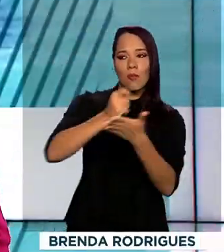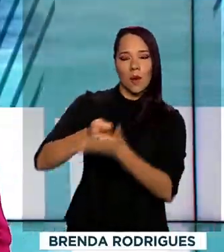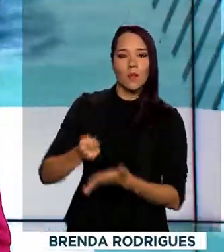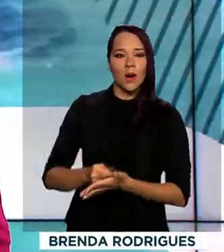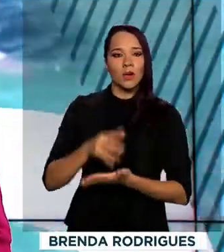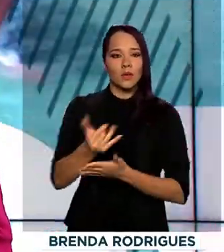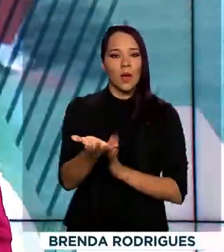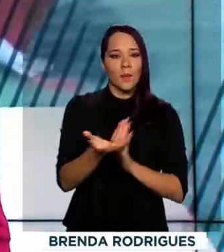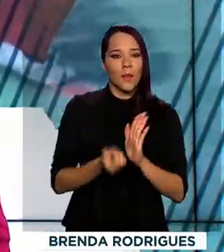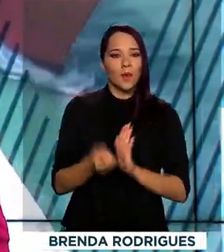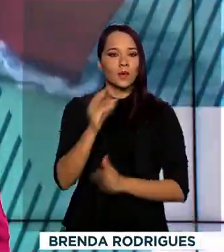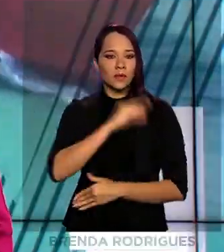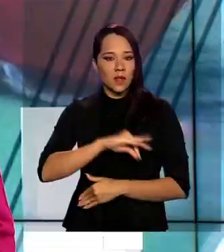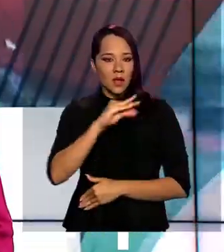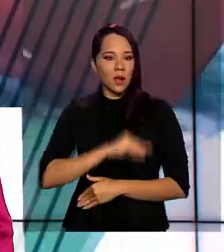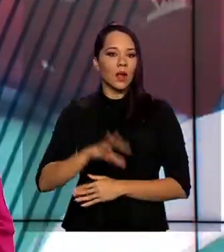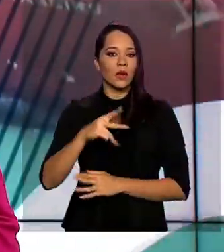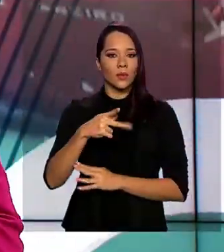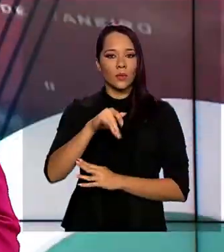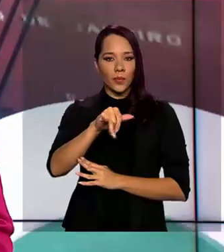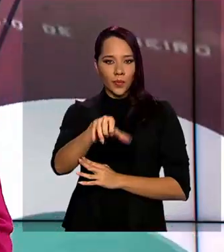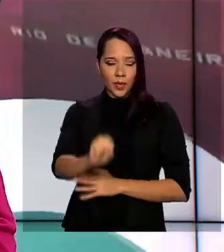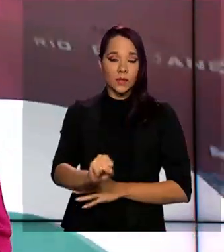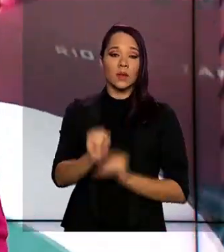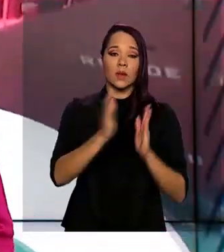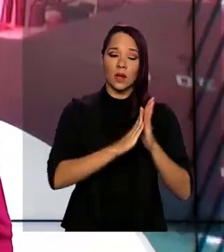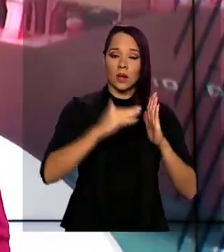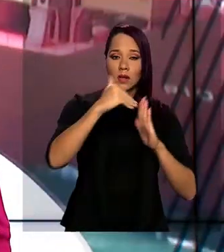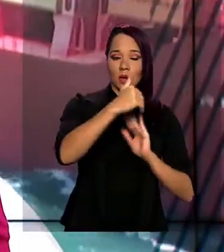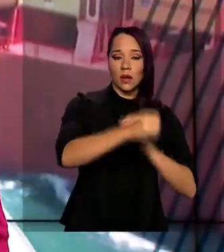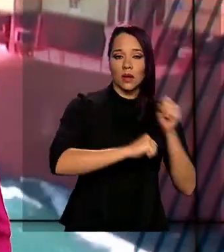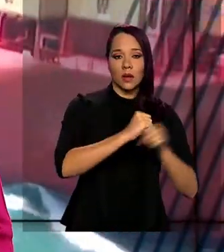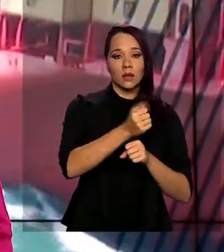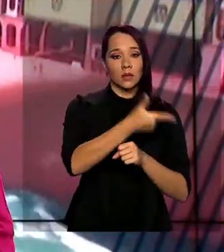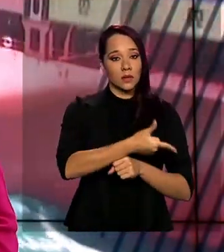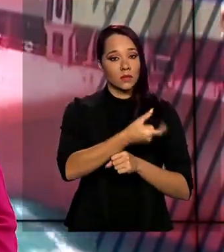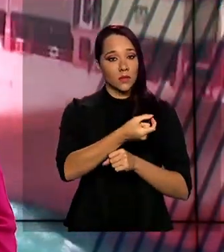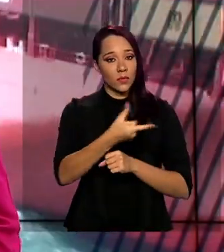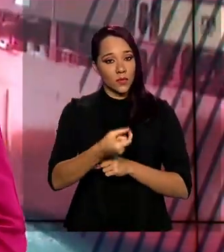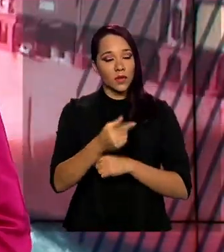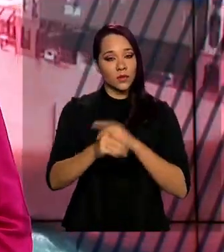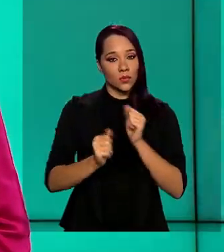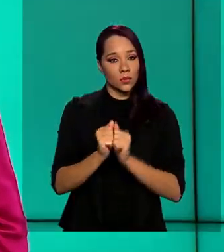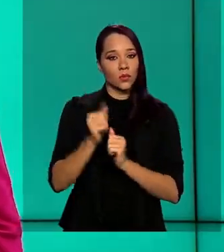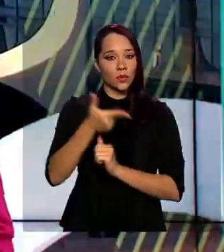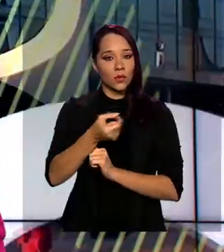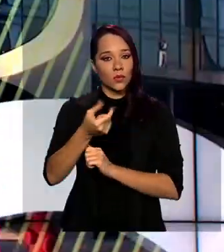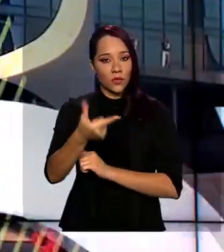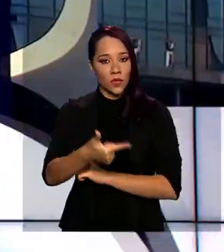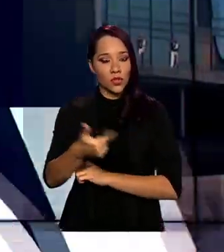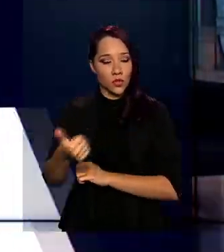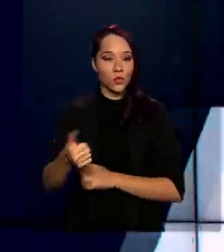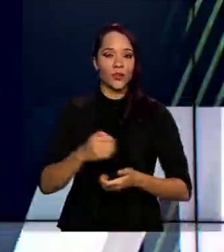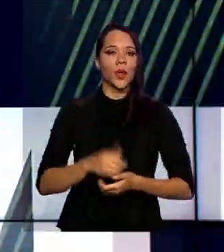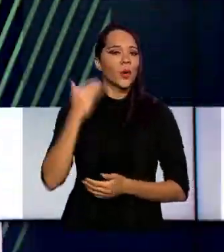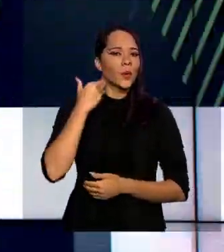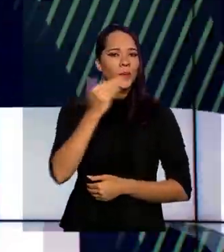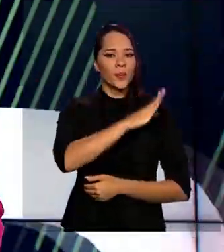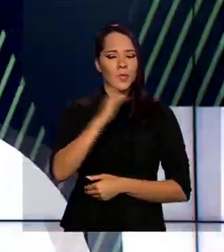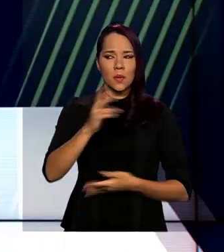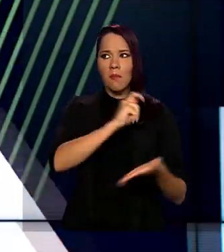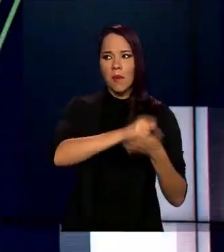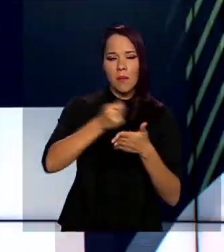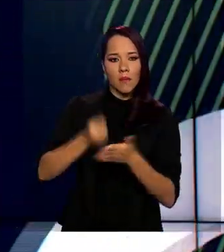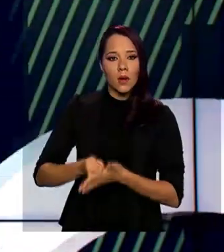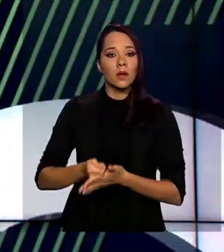salarial do PIS-PASEP, calendário 2020-2021. O Banco do Brasil paga o beneficiário a 150